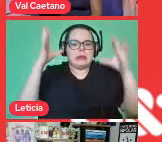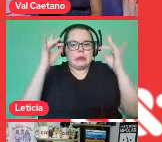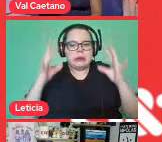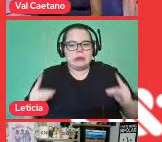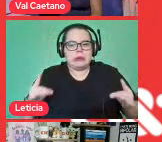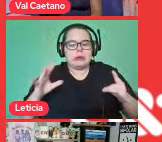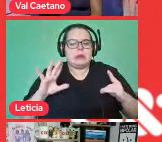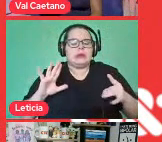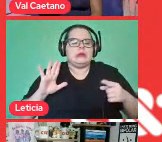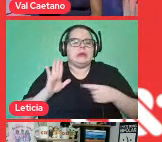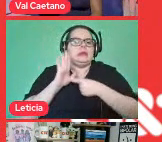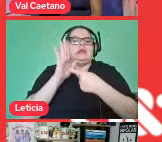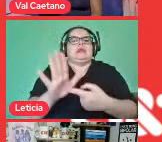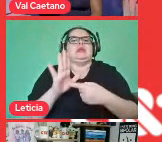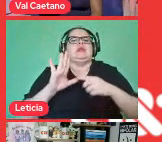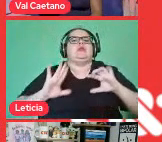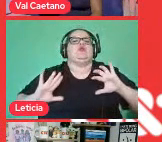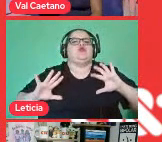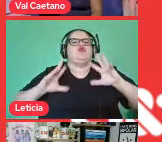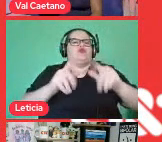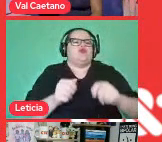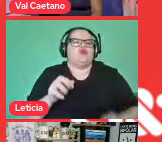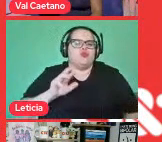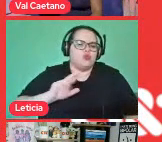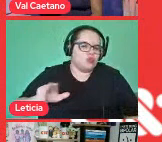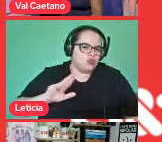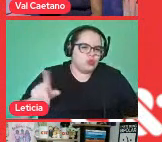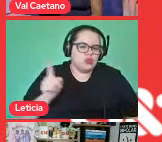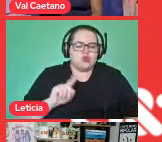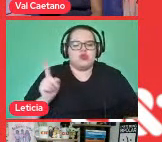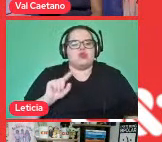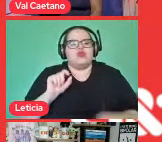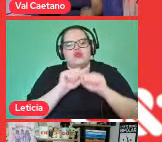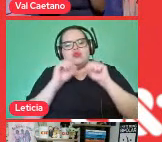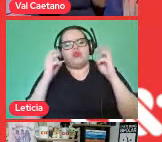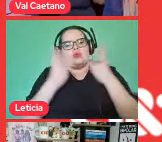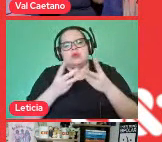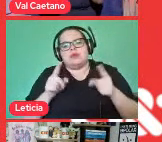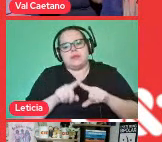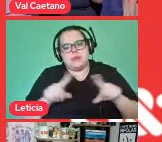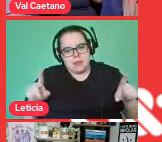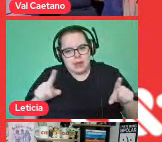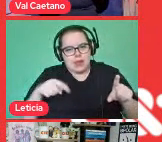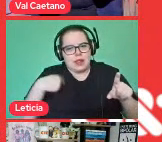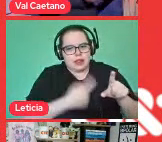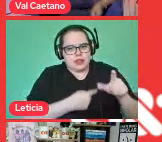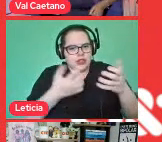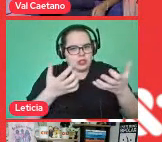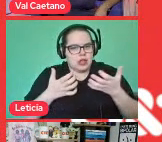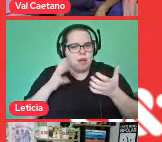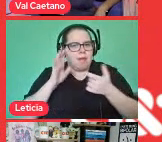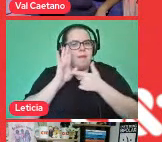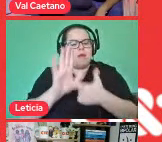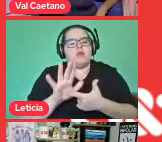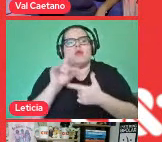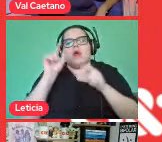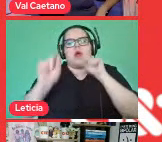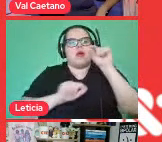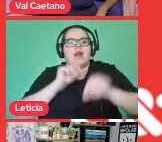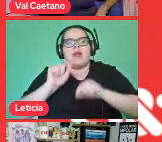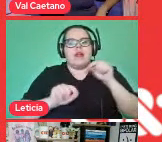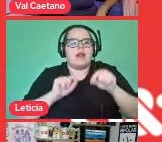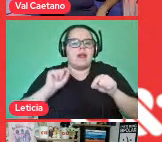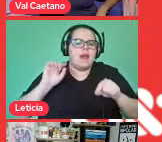nenhum spoiler aqui o que acontece efetivamente no workshop, né? Mas a gente quer mostrar um pouquinho do que acontece em relação aos resultados,